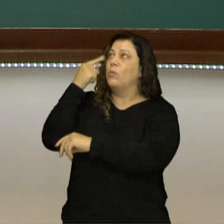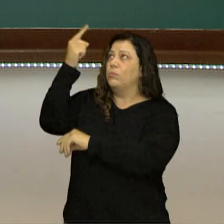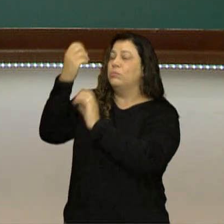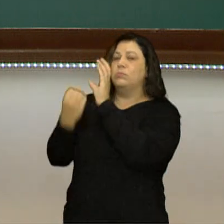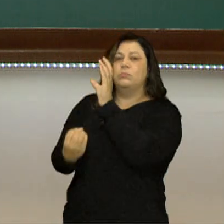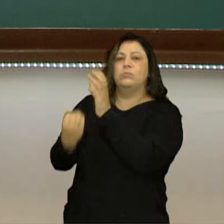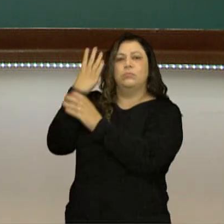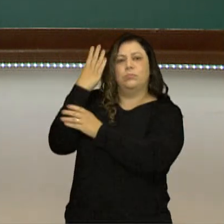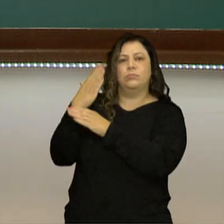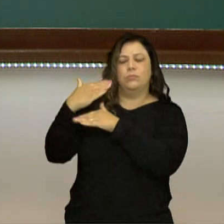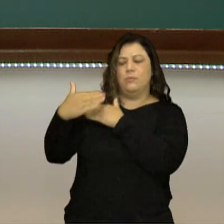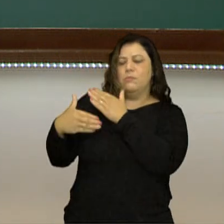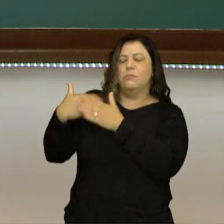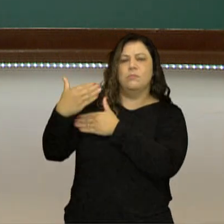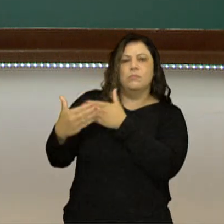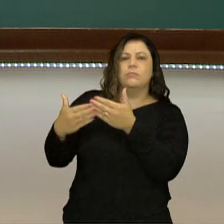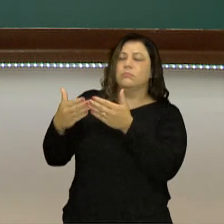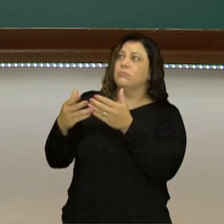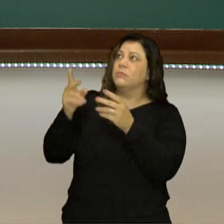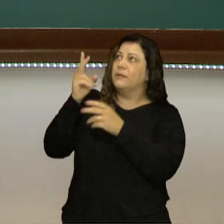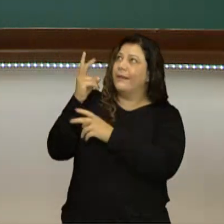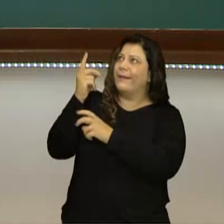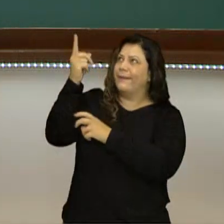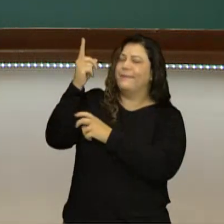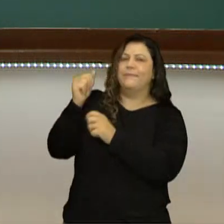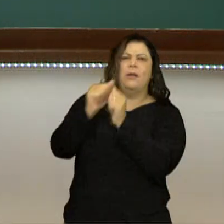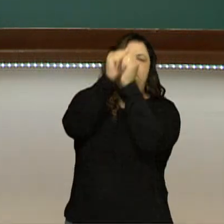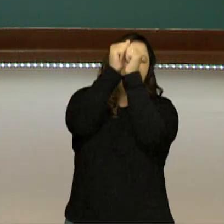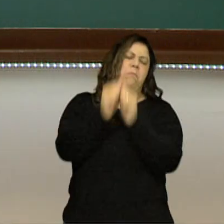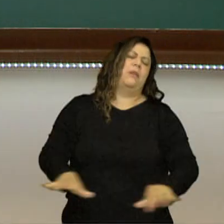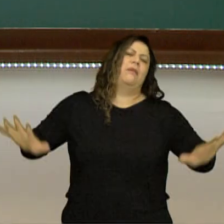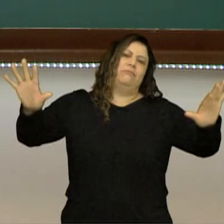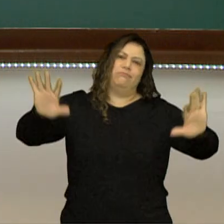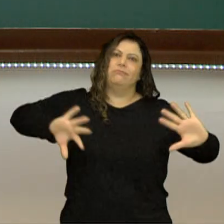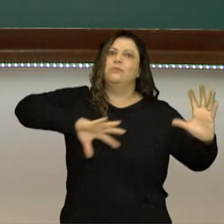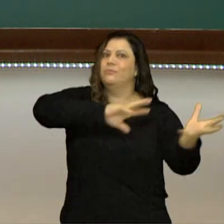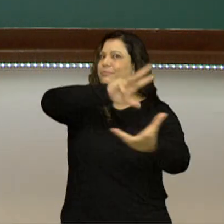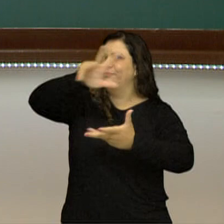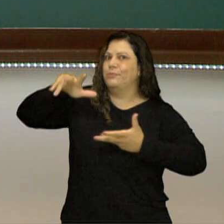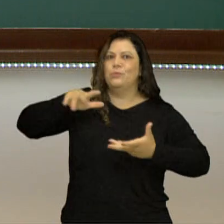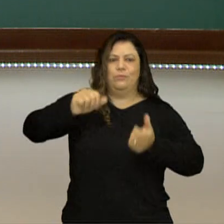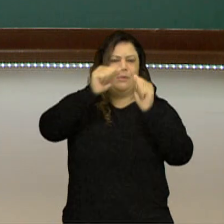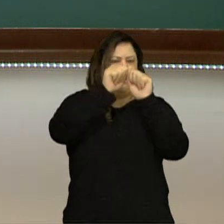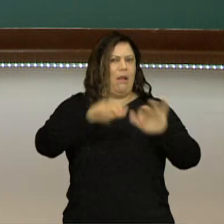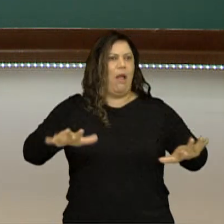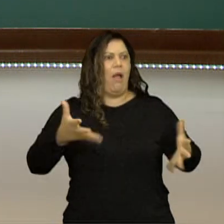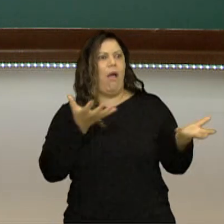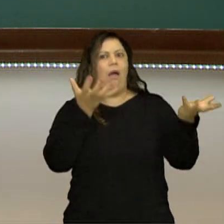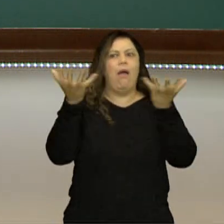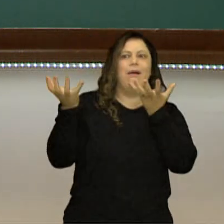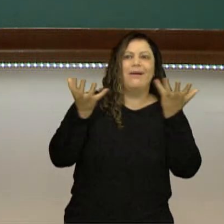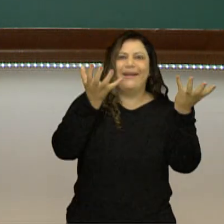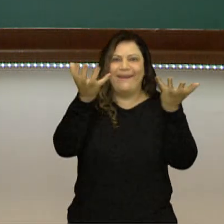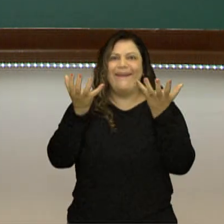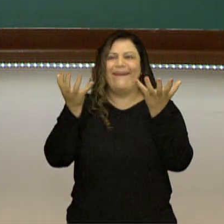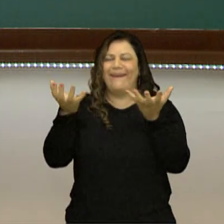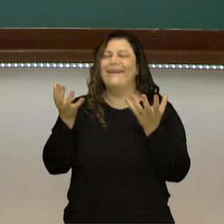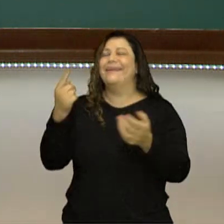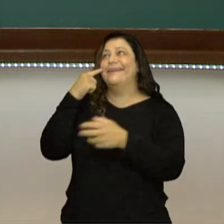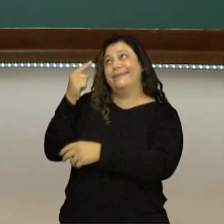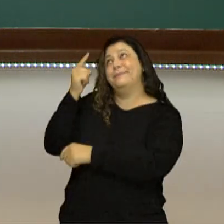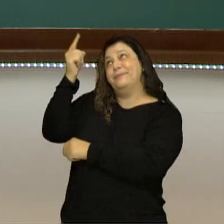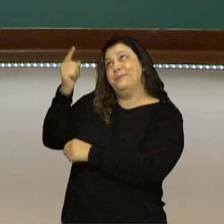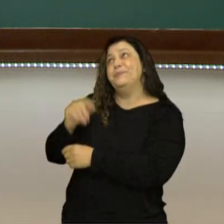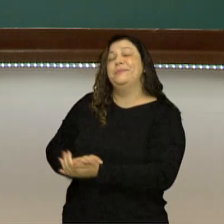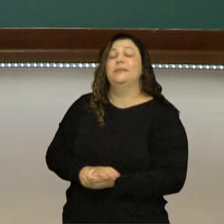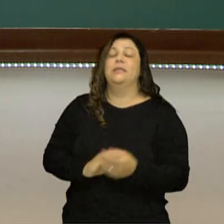os daguerreótipos e isso foi uma febre universal que fez com que as pessoas, todo mundo quisesse ter uma câmera dessa. Gente, ela não